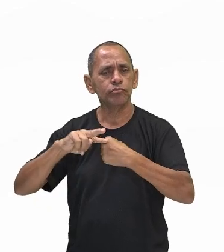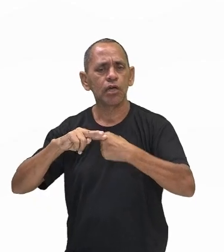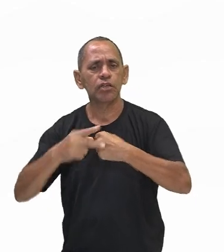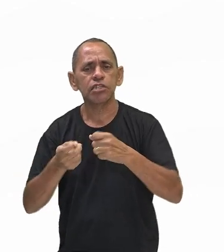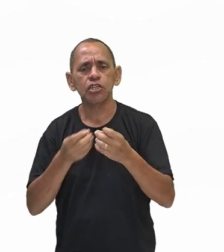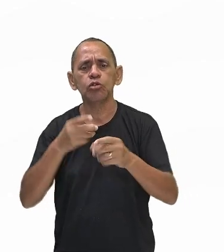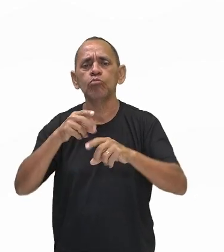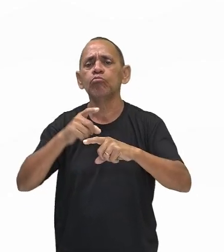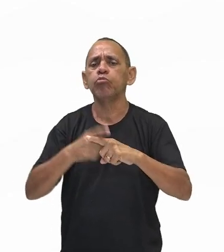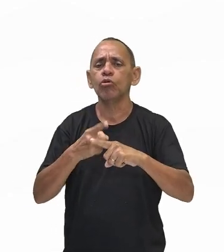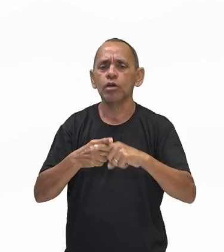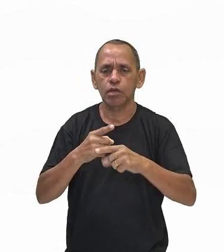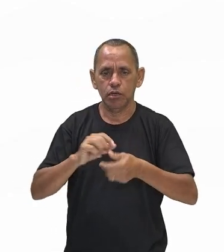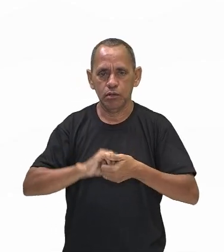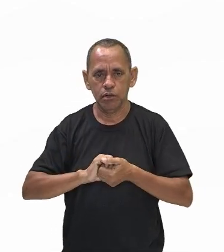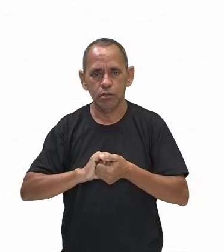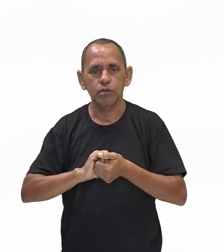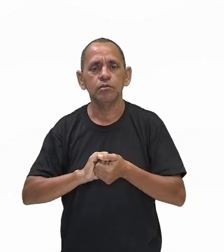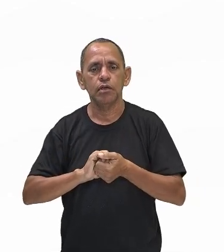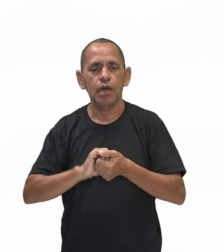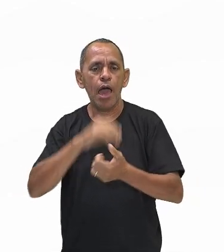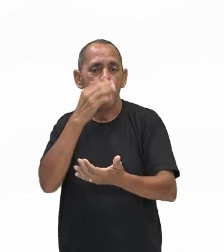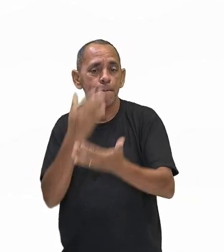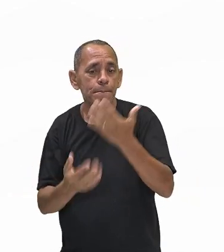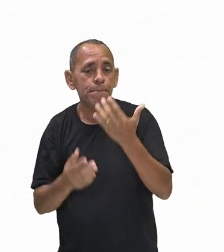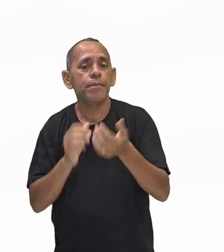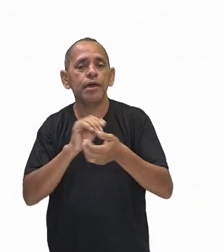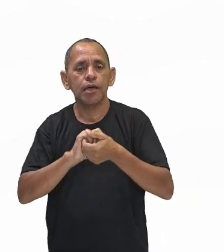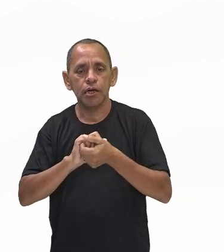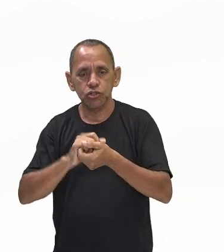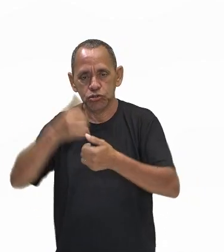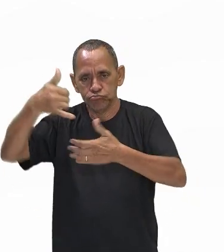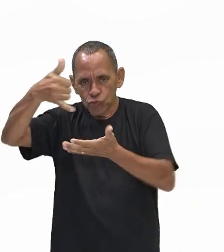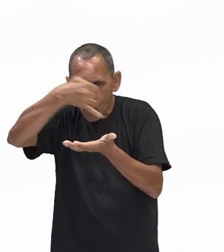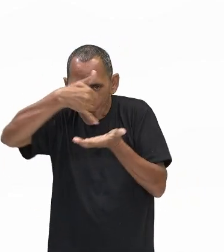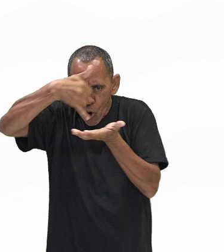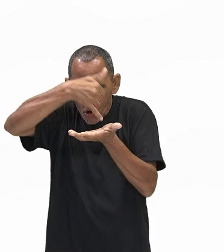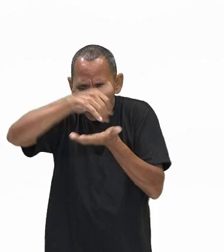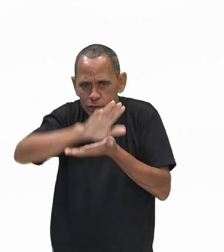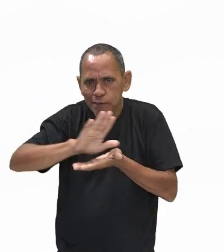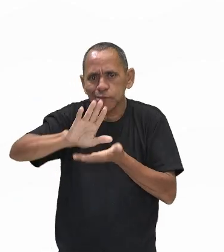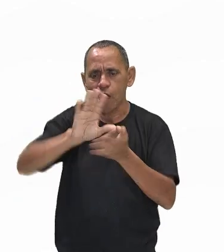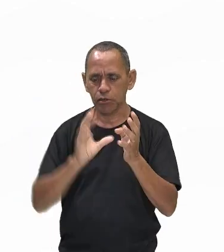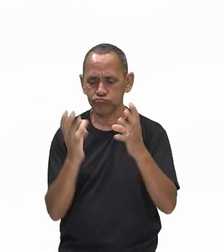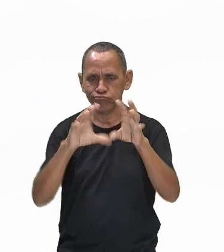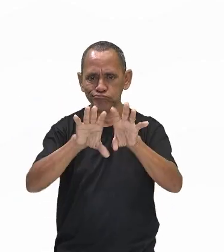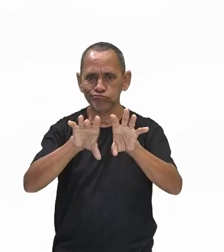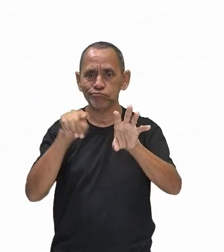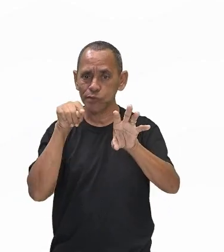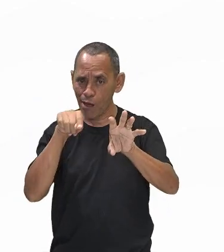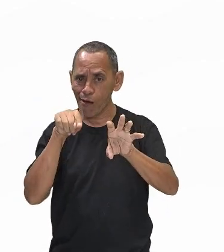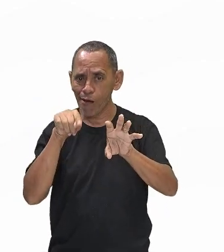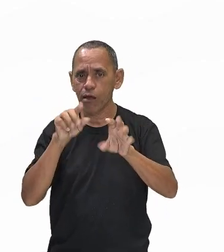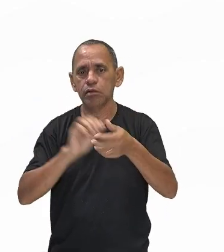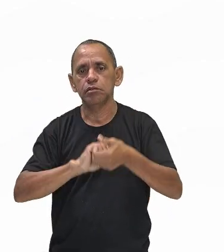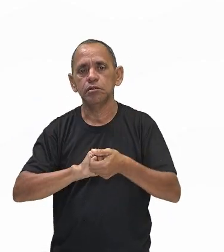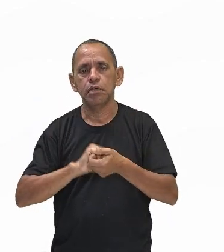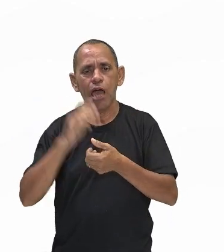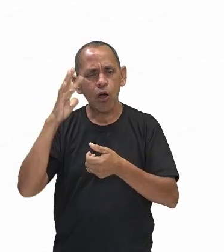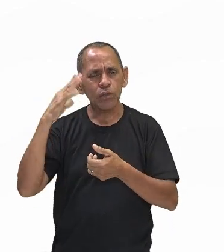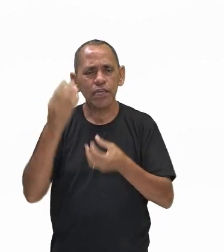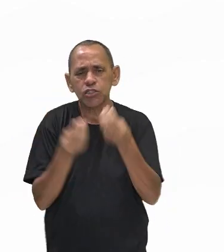da elasticidade da pele ou pelo acúmulo de gordura na região isso pode ocorrer devido